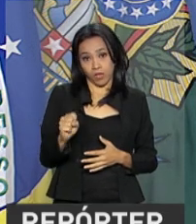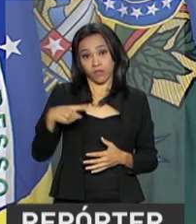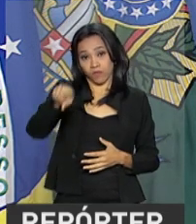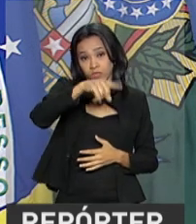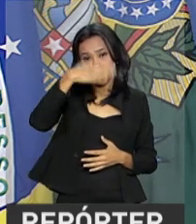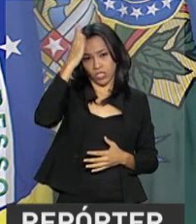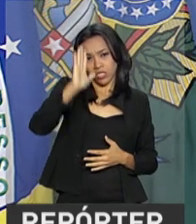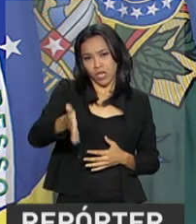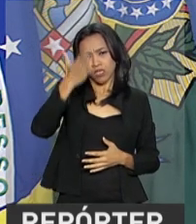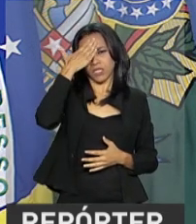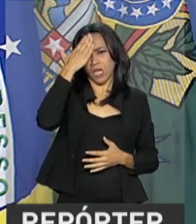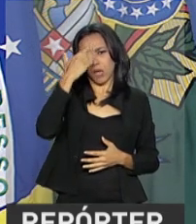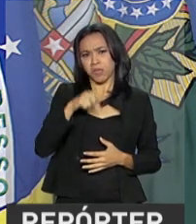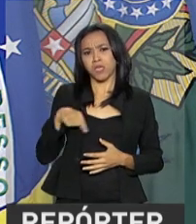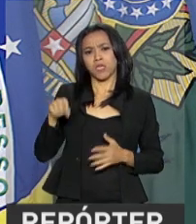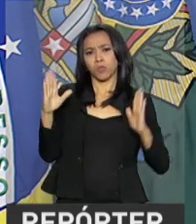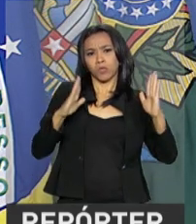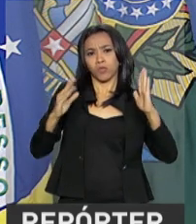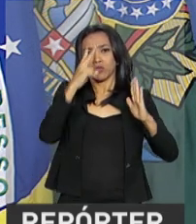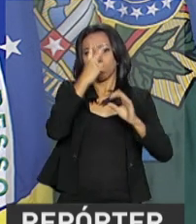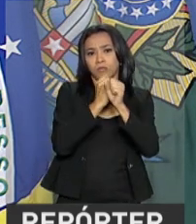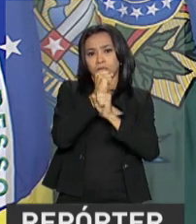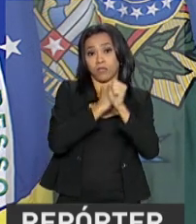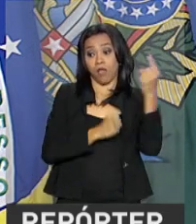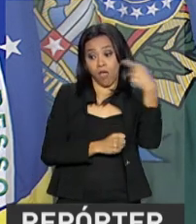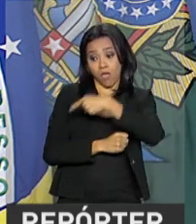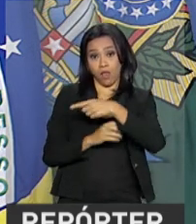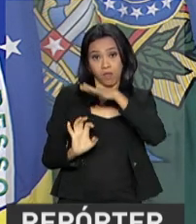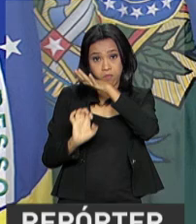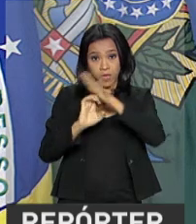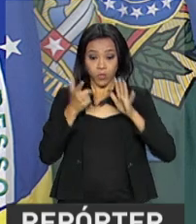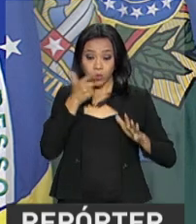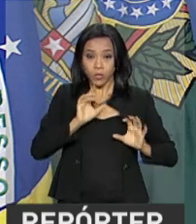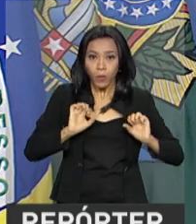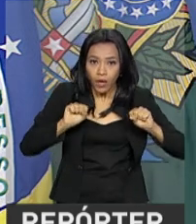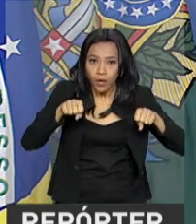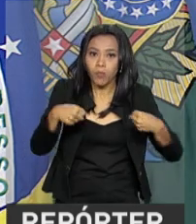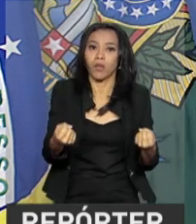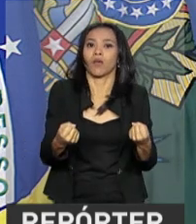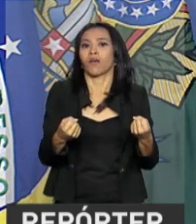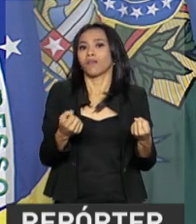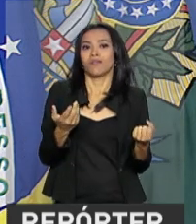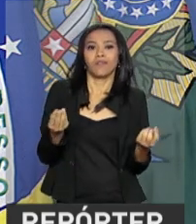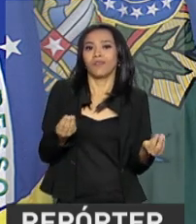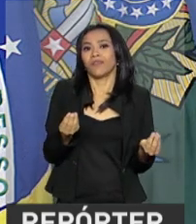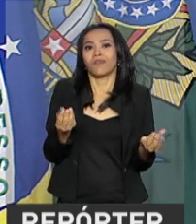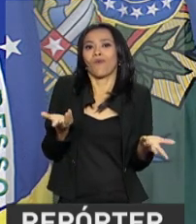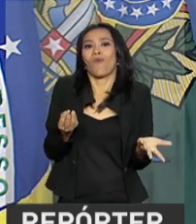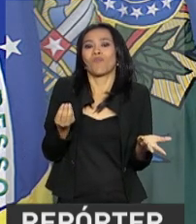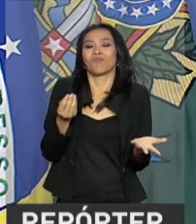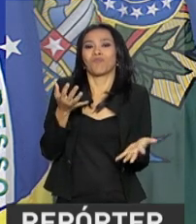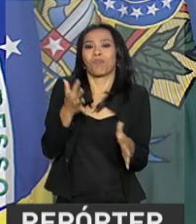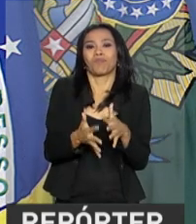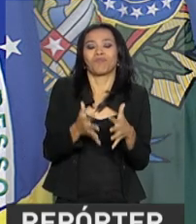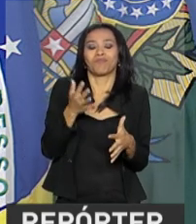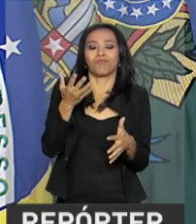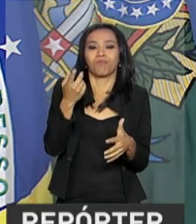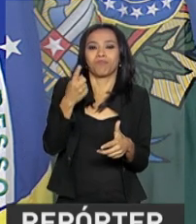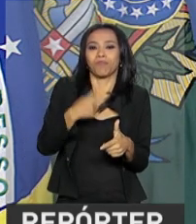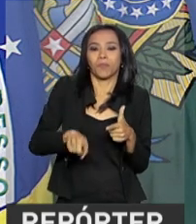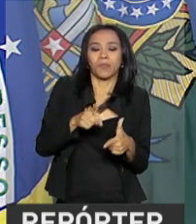dois anos e não é possível criar a petrobras uma dificuldade operacional